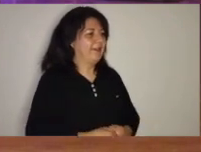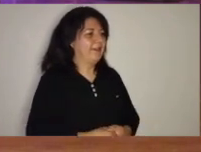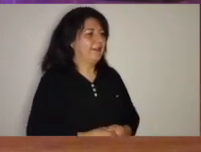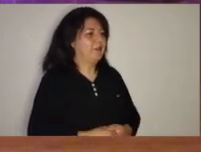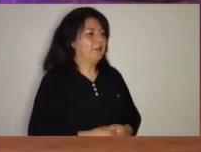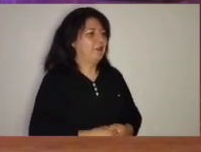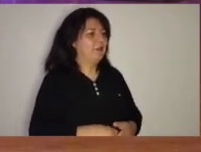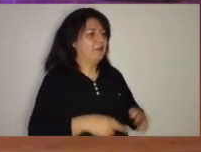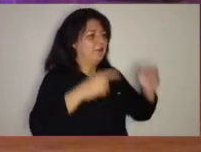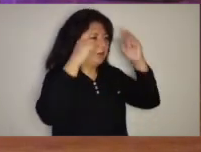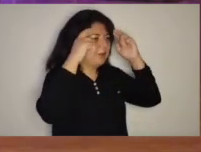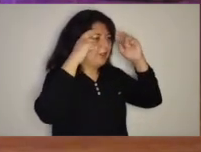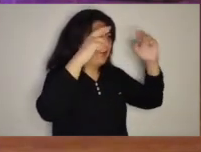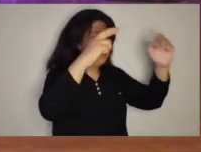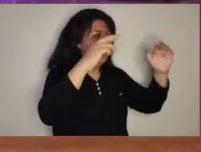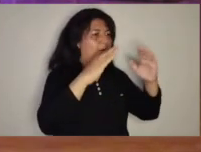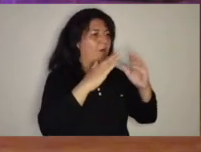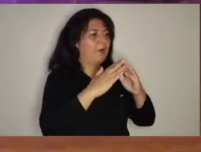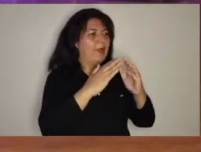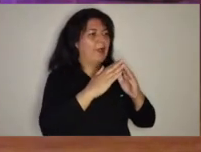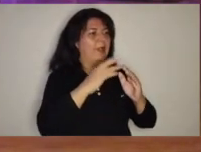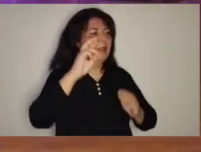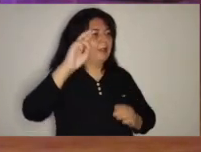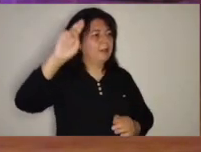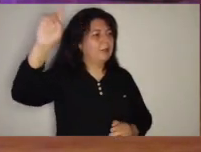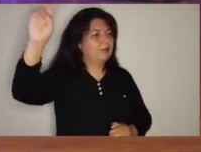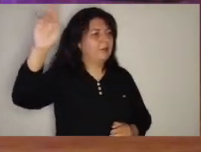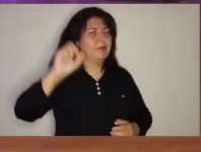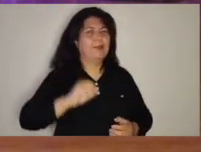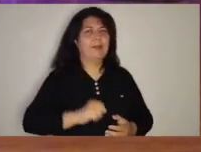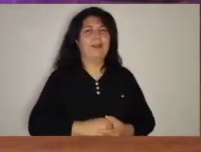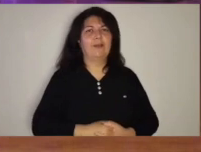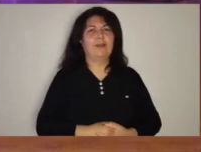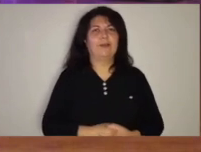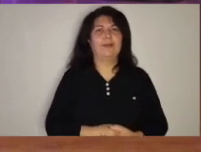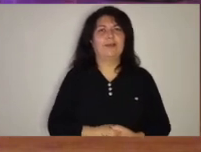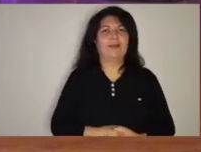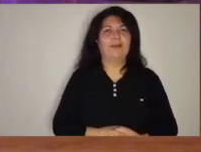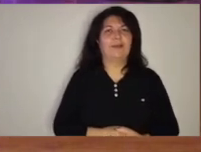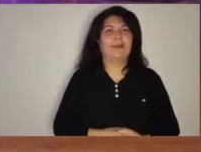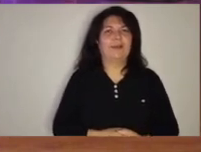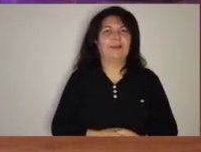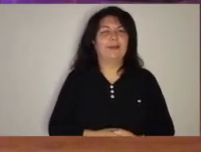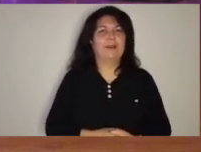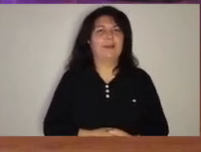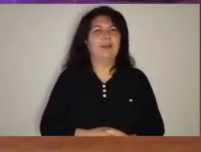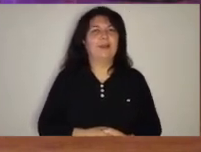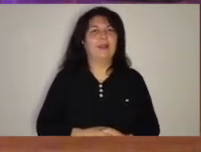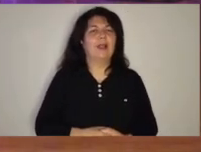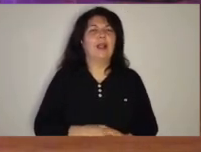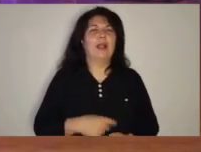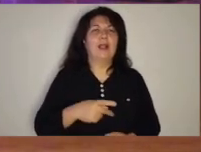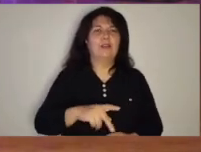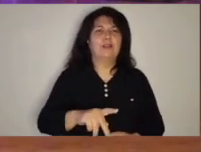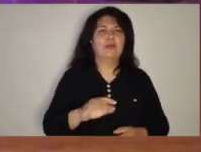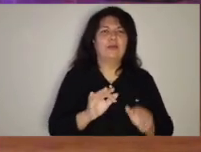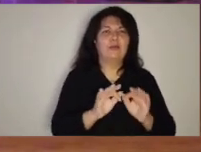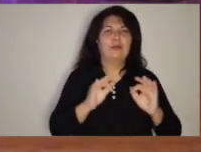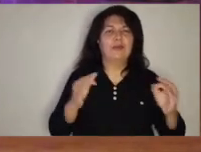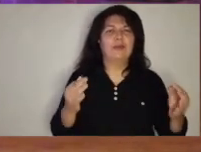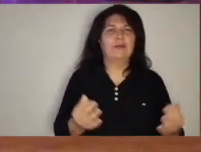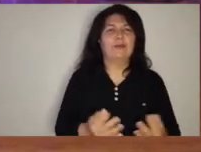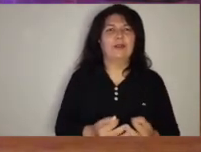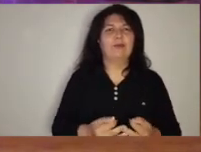na casa do Senhor, o céu, né, é o seu lugar, e olha, está a Juliana, o Lucas,